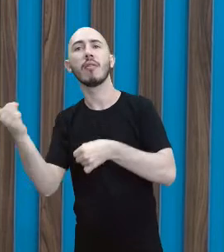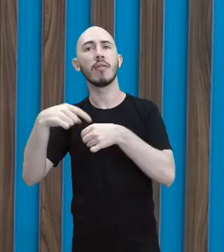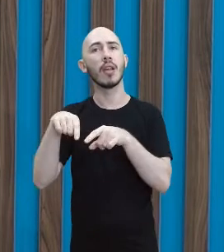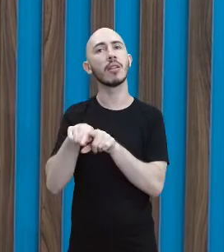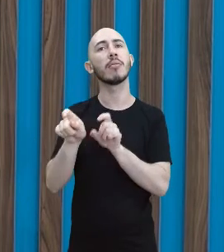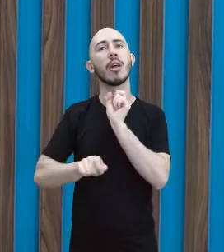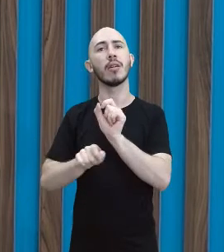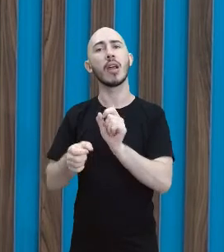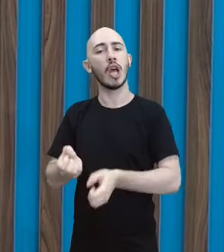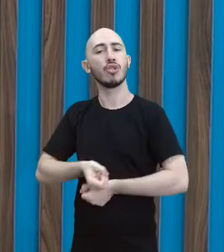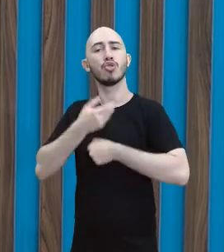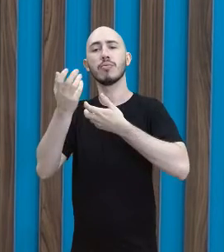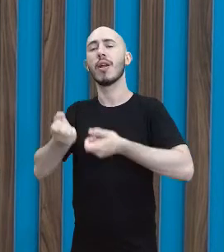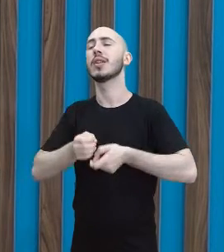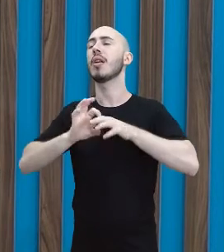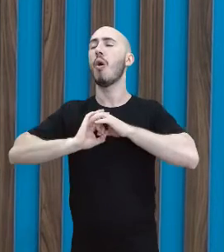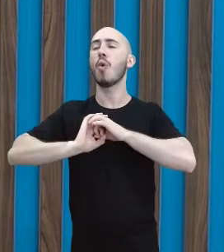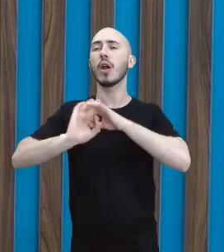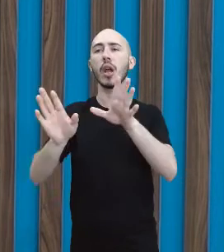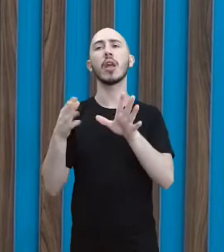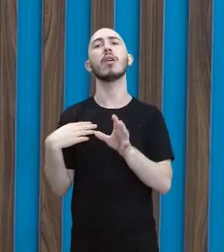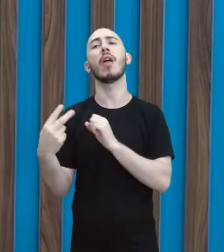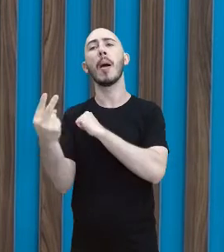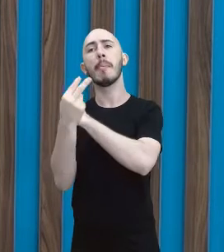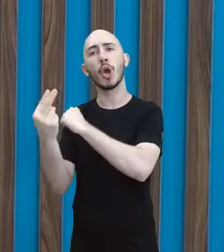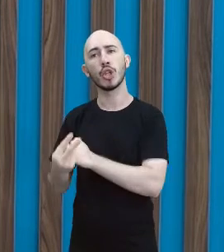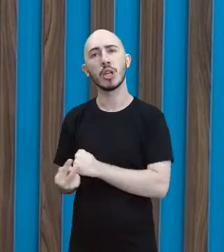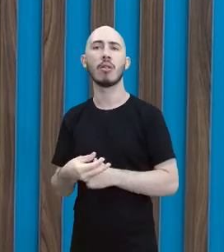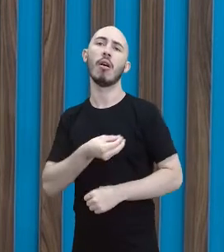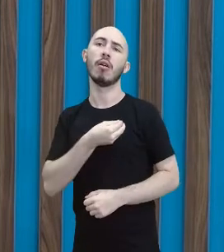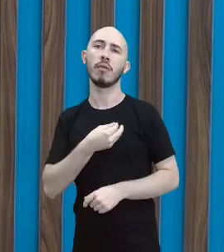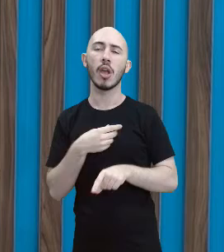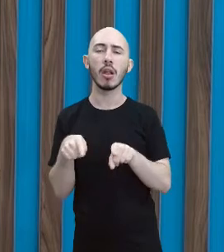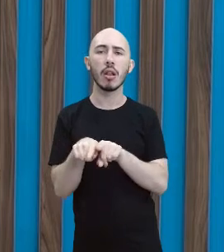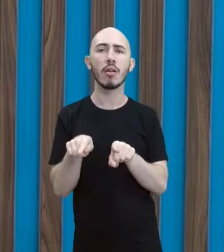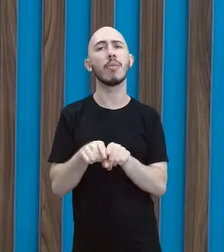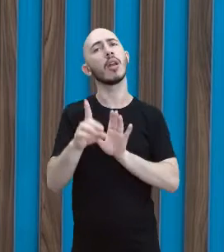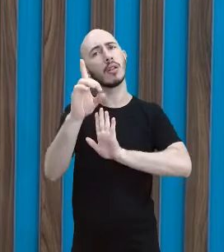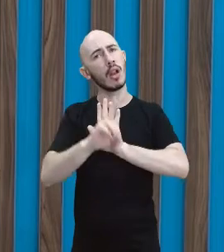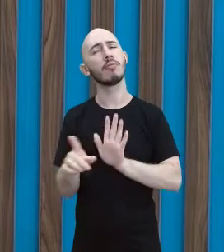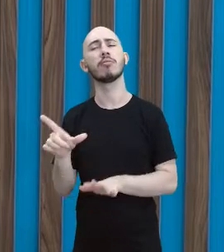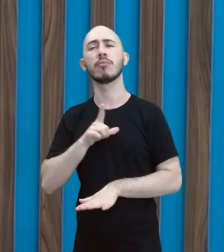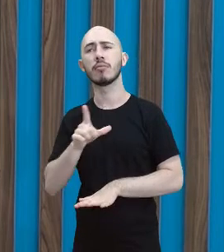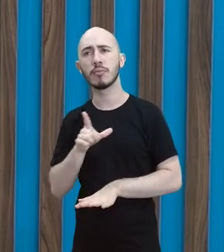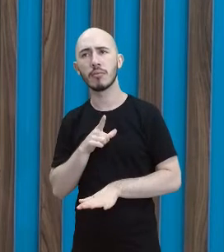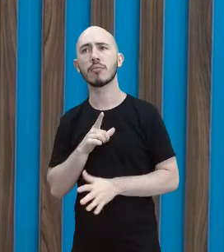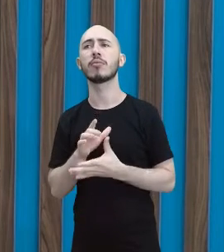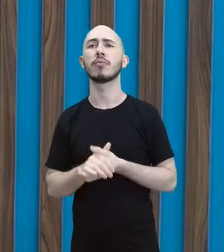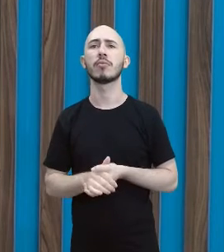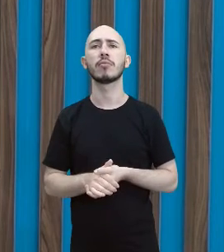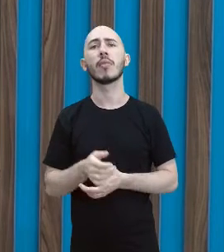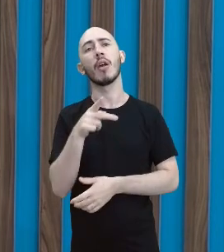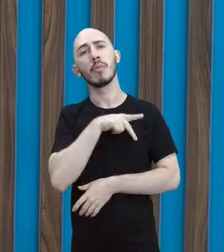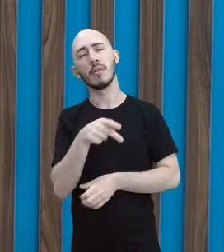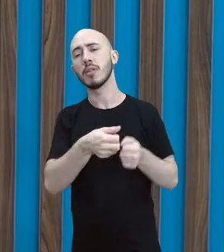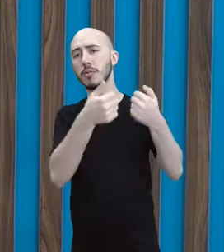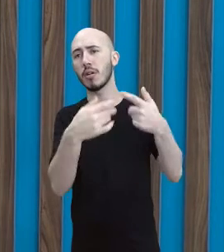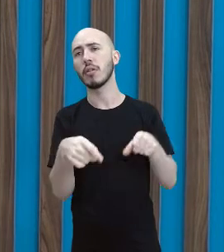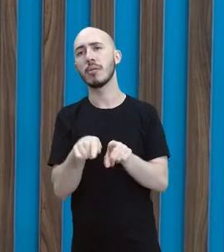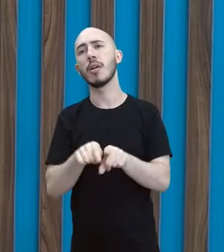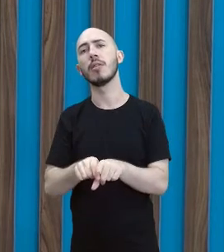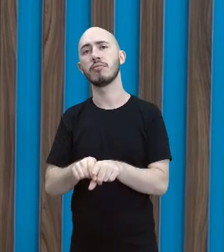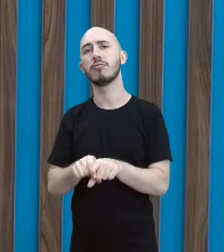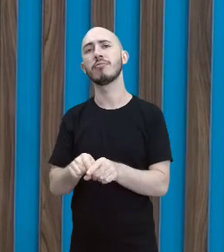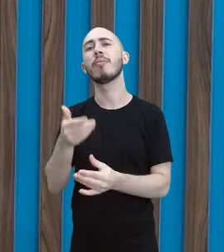de expressão, a proteção à vida, o direito aí, como o professor colocou, do habeas corpus,